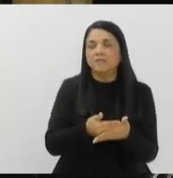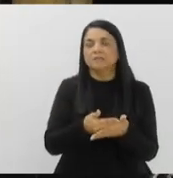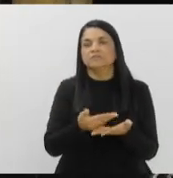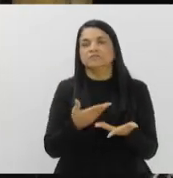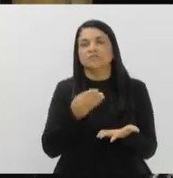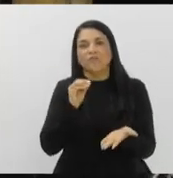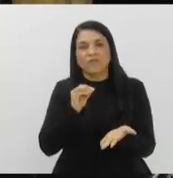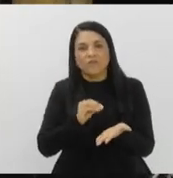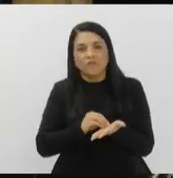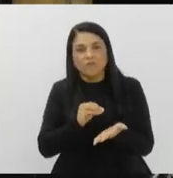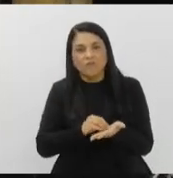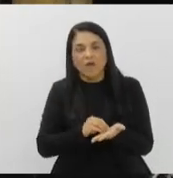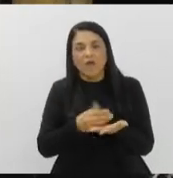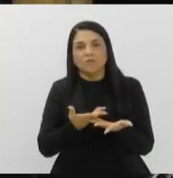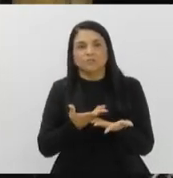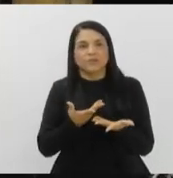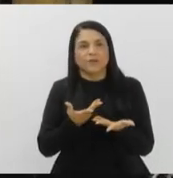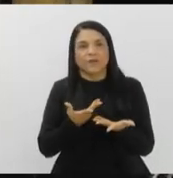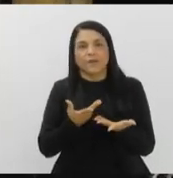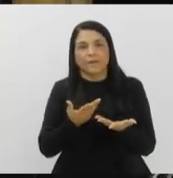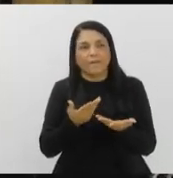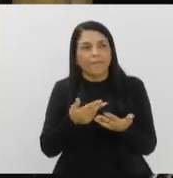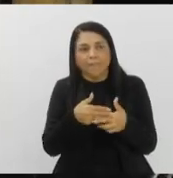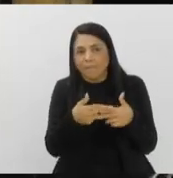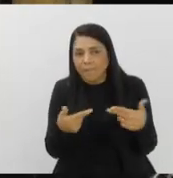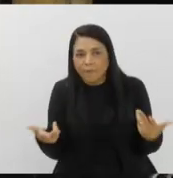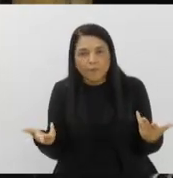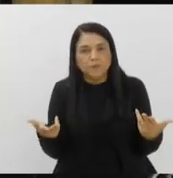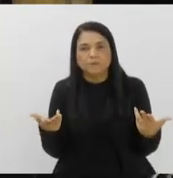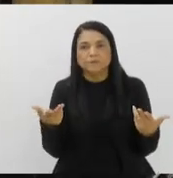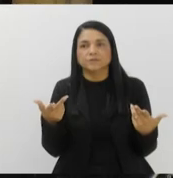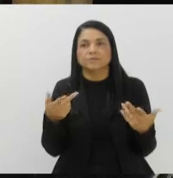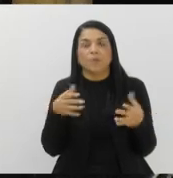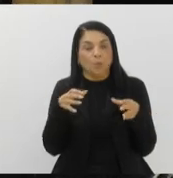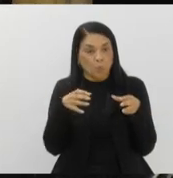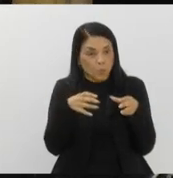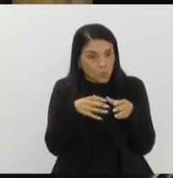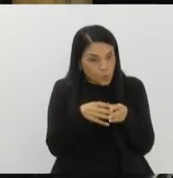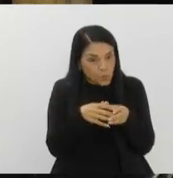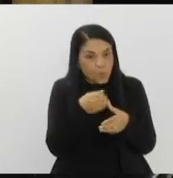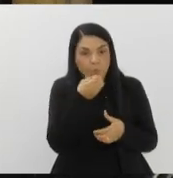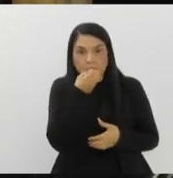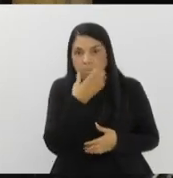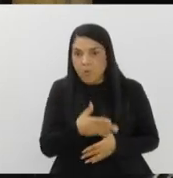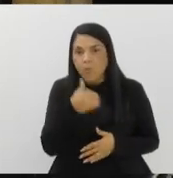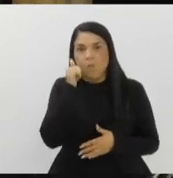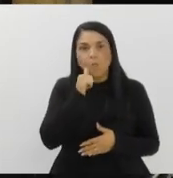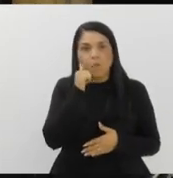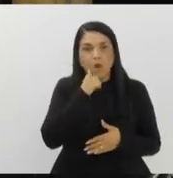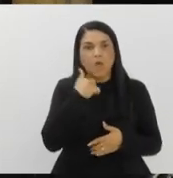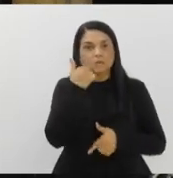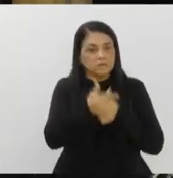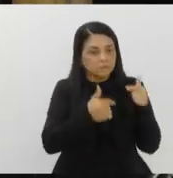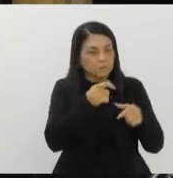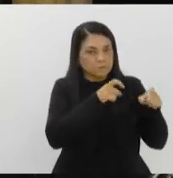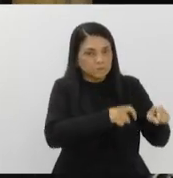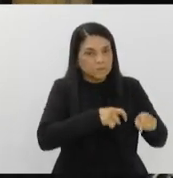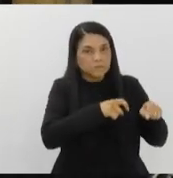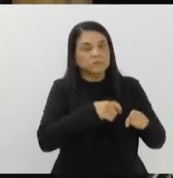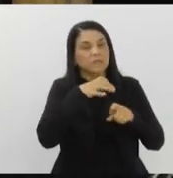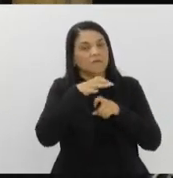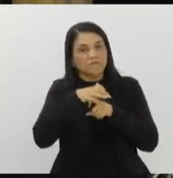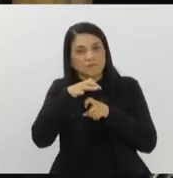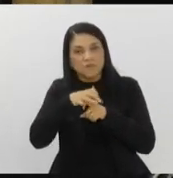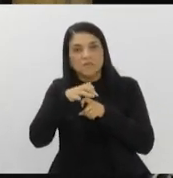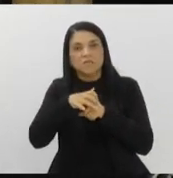Já está chegando a hora que a gente não está conseguindo mais. A gente tem um grupo bom de mulheres trabalhadoras rurais lá, né, que a gente trabalha nas feiras,